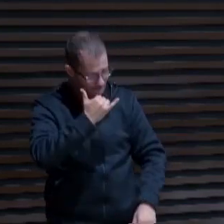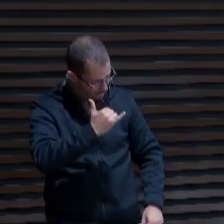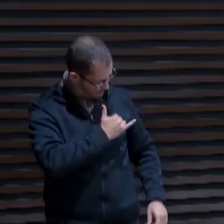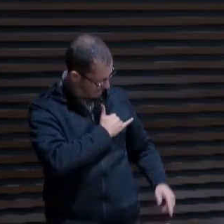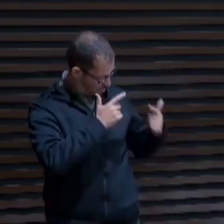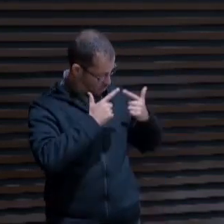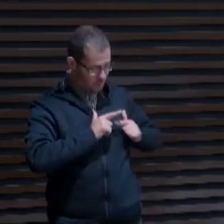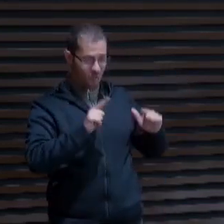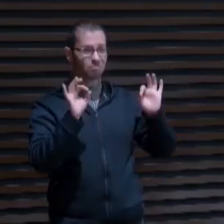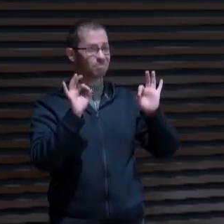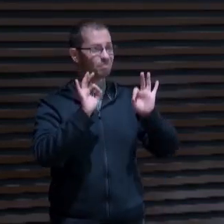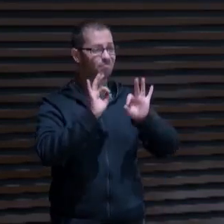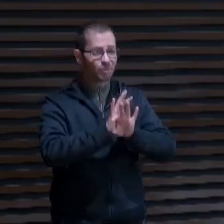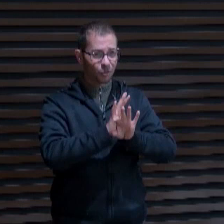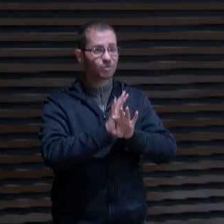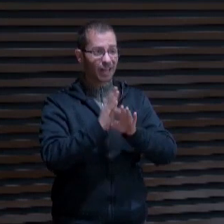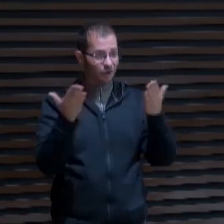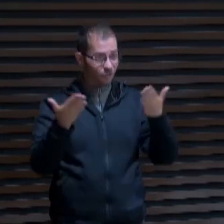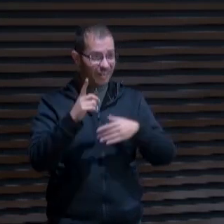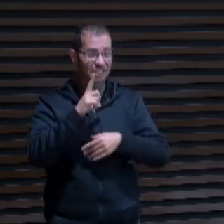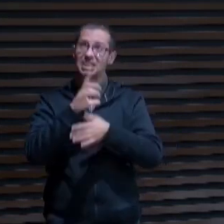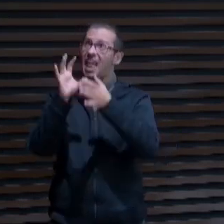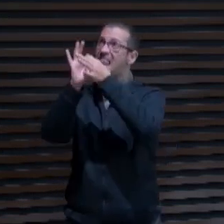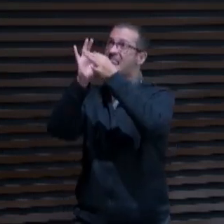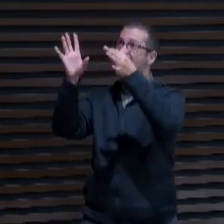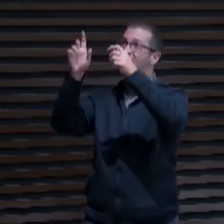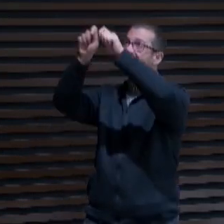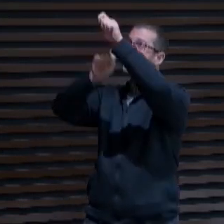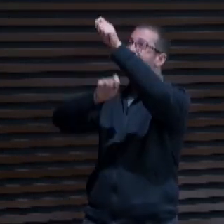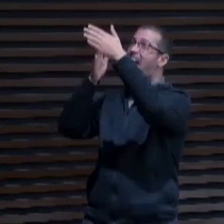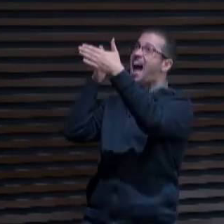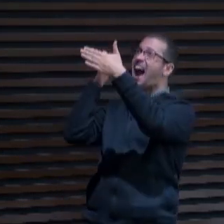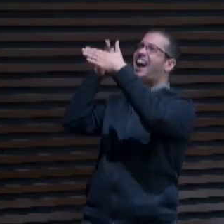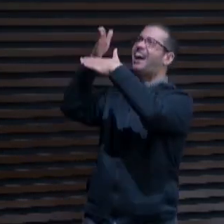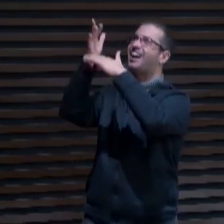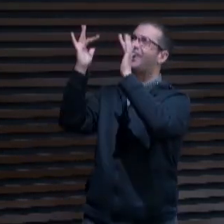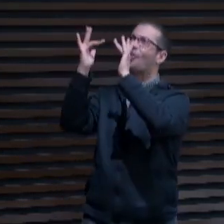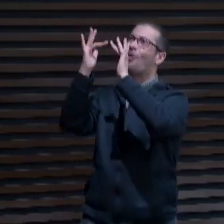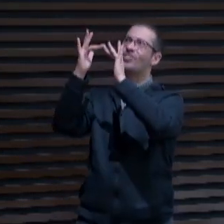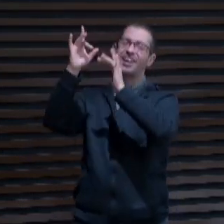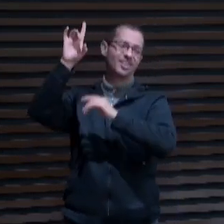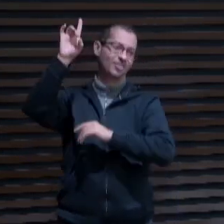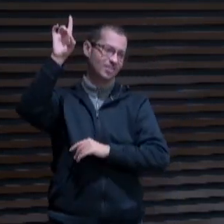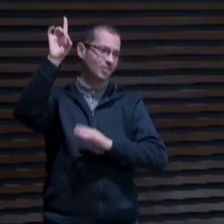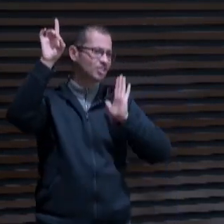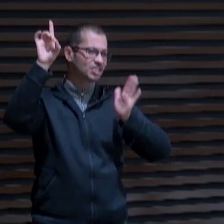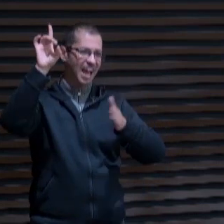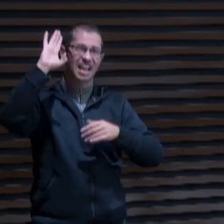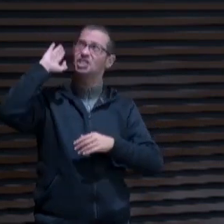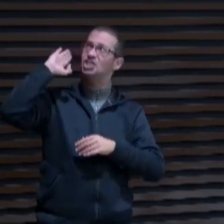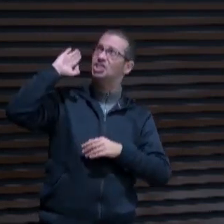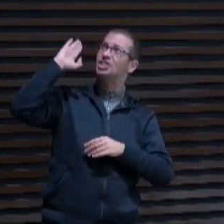acesso à comunhão com Ele. E aí então, nós todos somos chamados a adorar o Senhor.